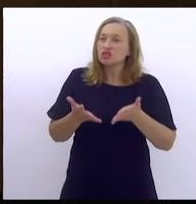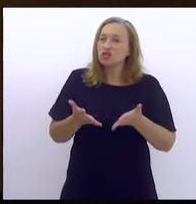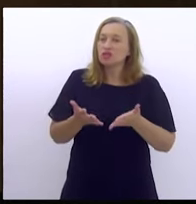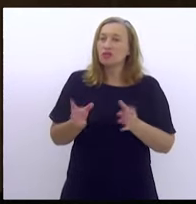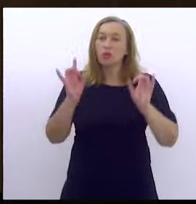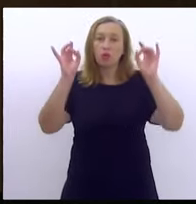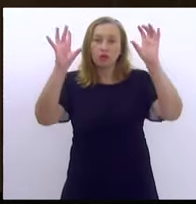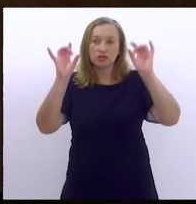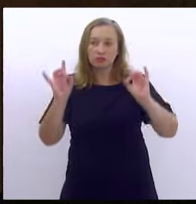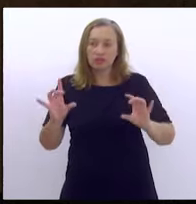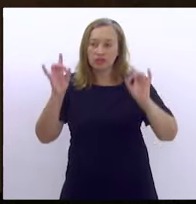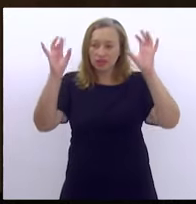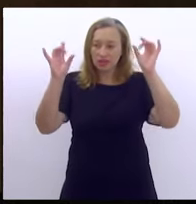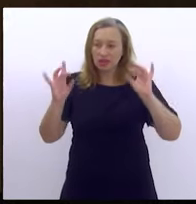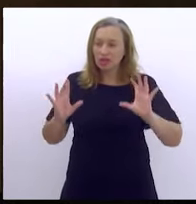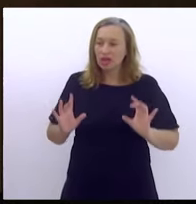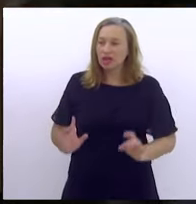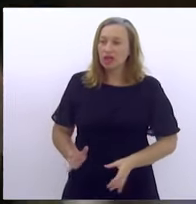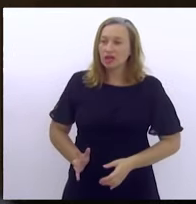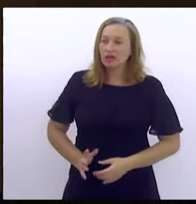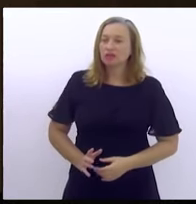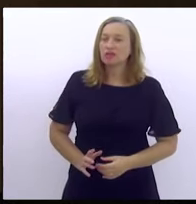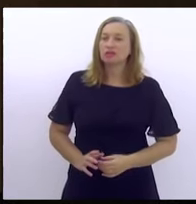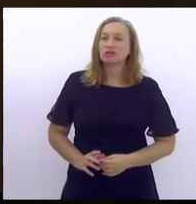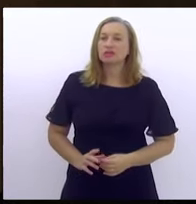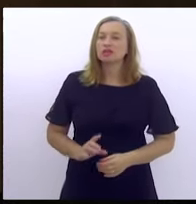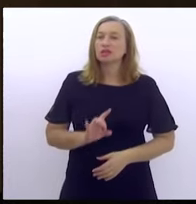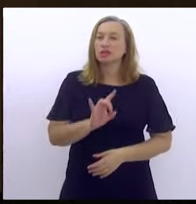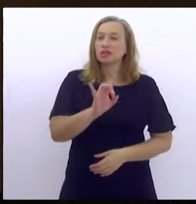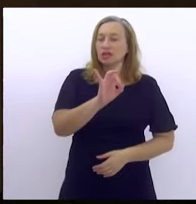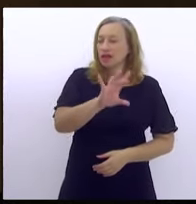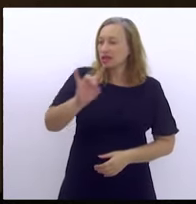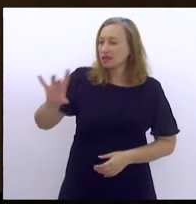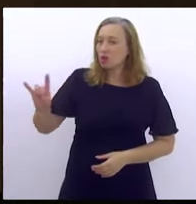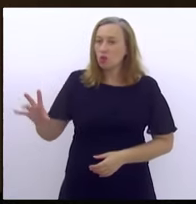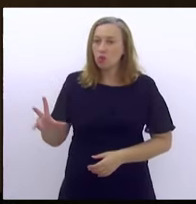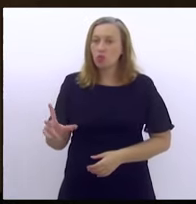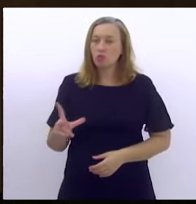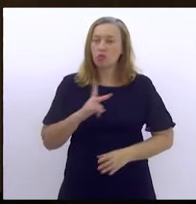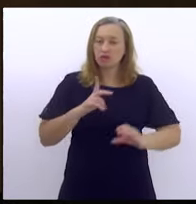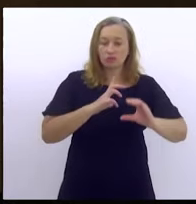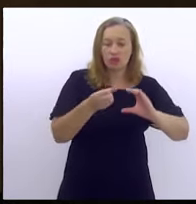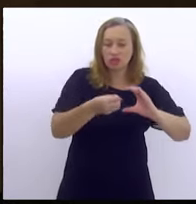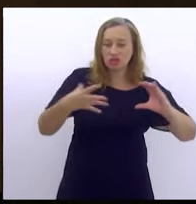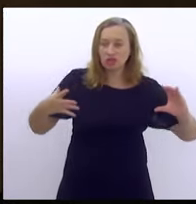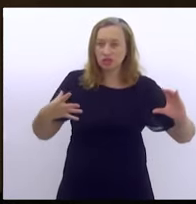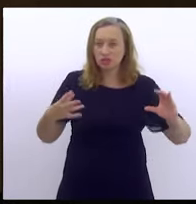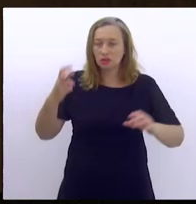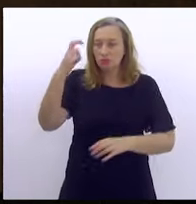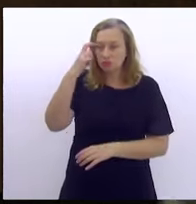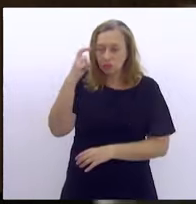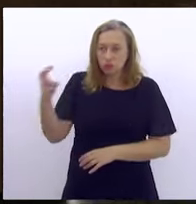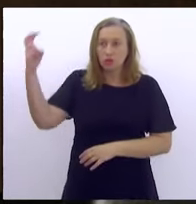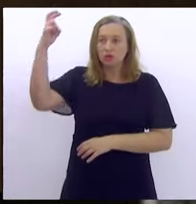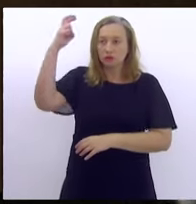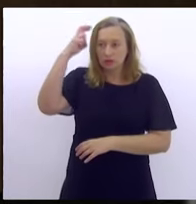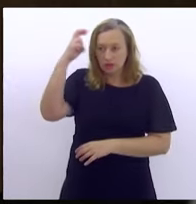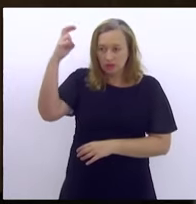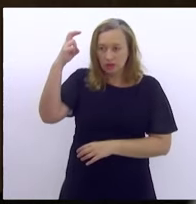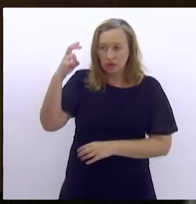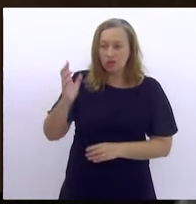especial daquilo que eles têm, não é? Cada um com a sua especificidade nas altas habilidades. Então, aqui eu